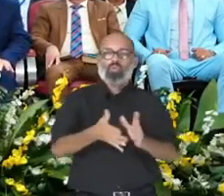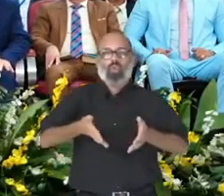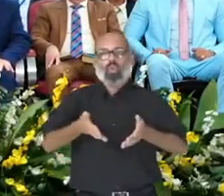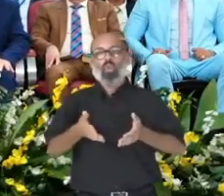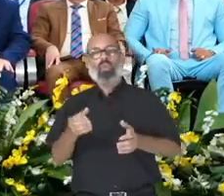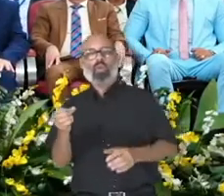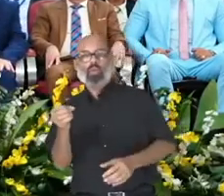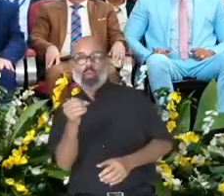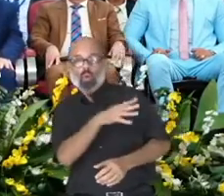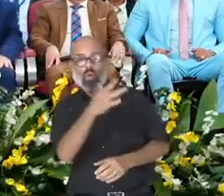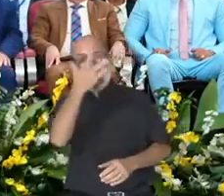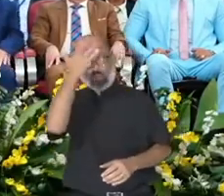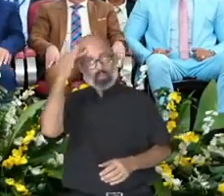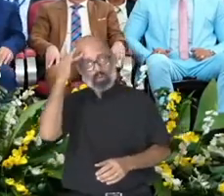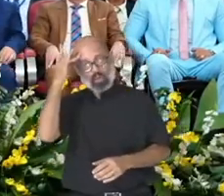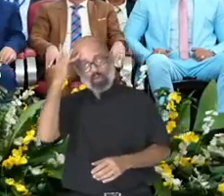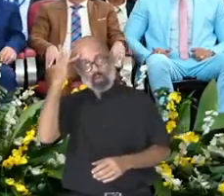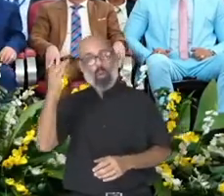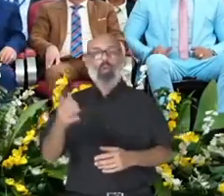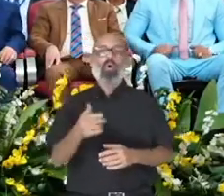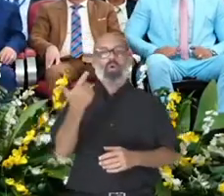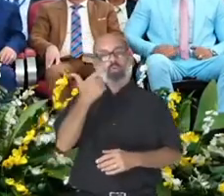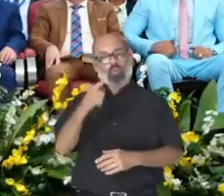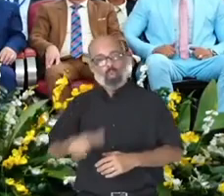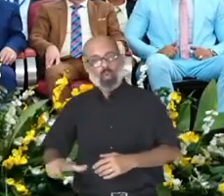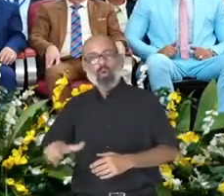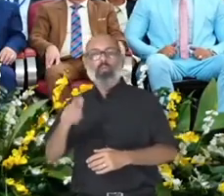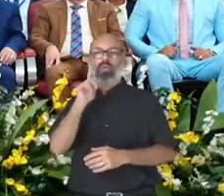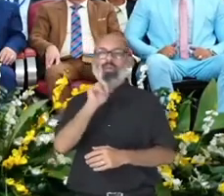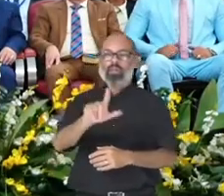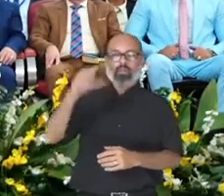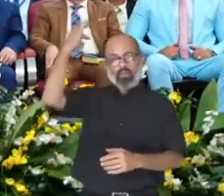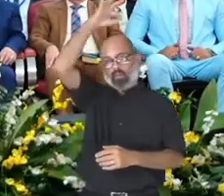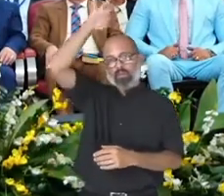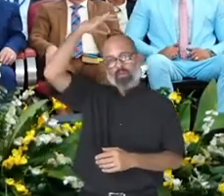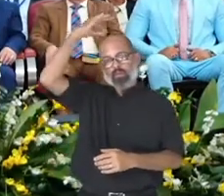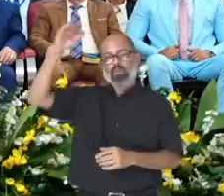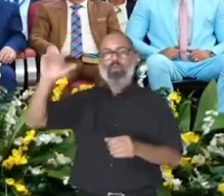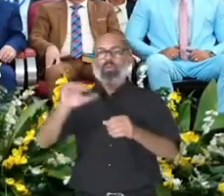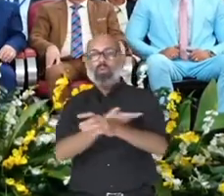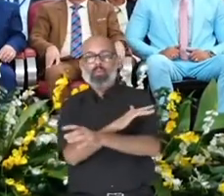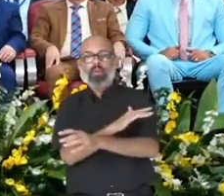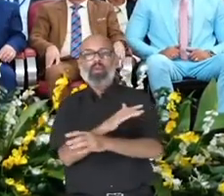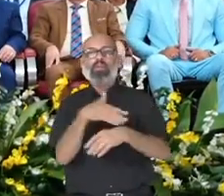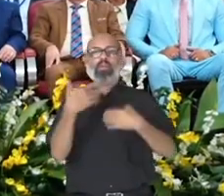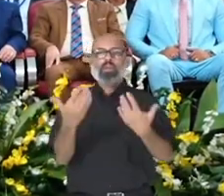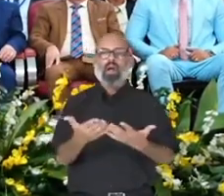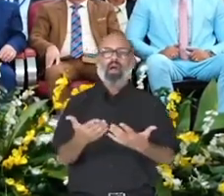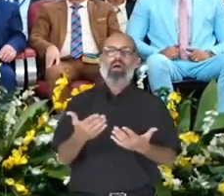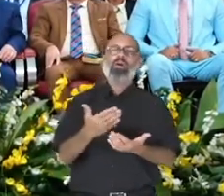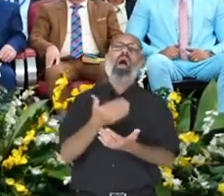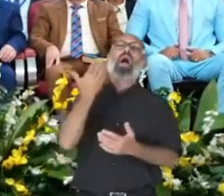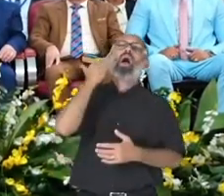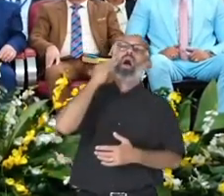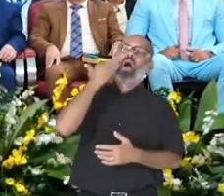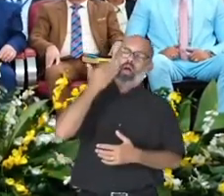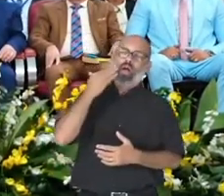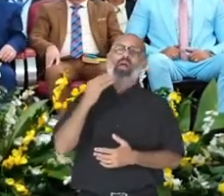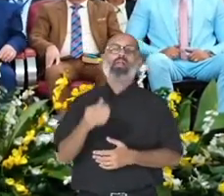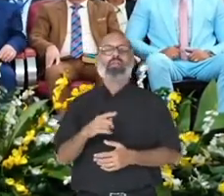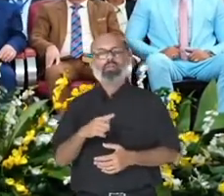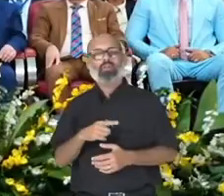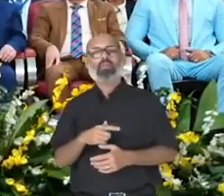Ele. Somente um homem renascido de novo pode receber o Espírito Santo na sua plenitude. Daí você vai começar a entender porque tem